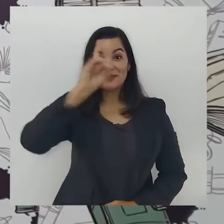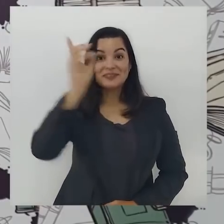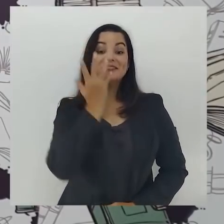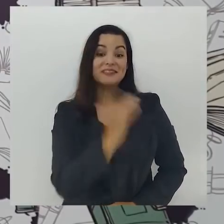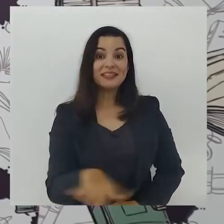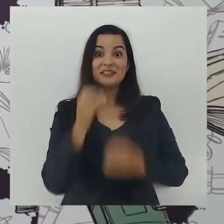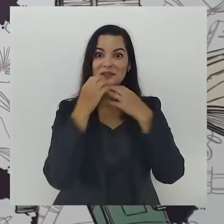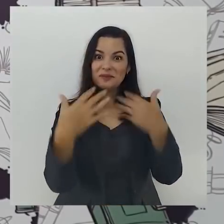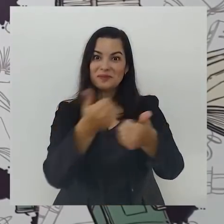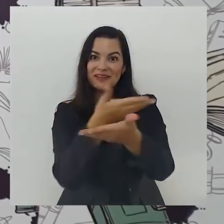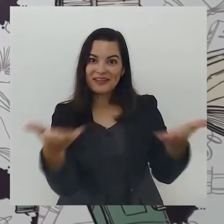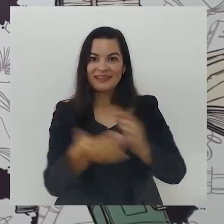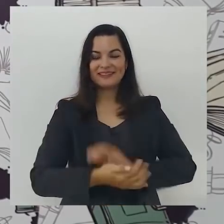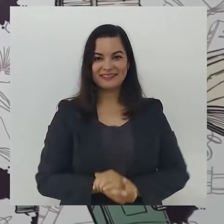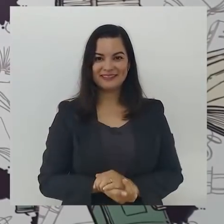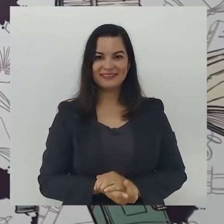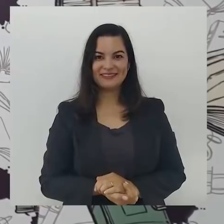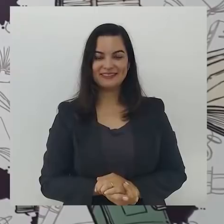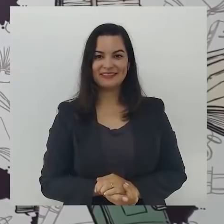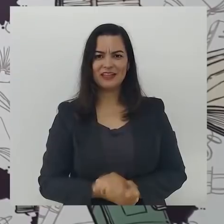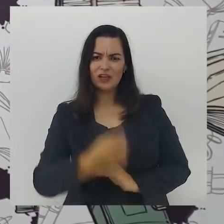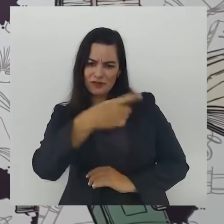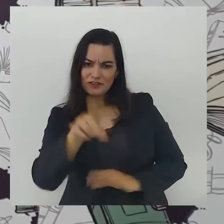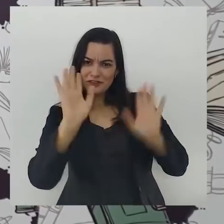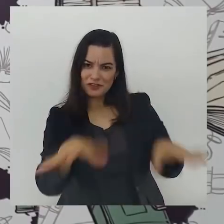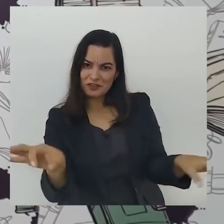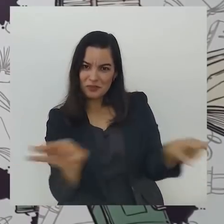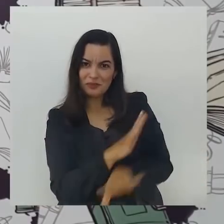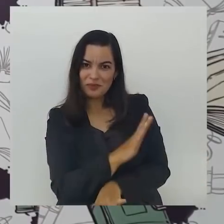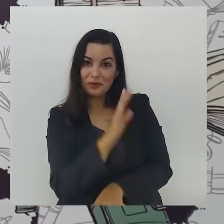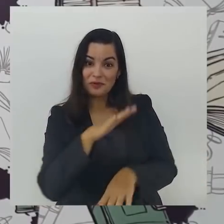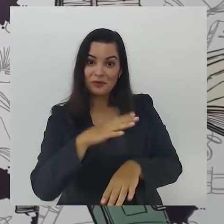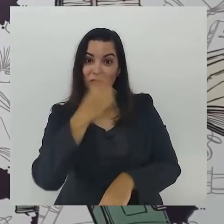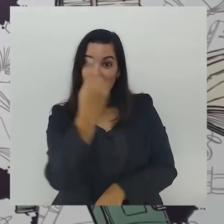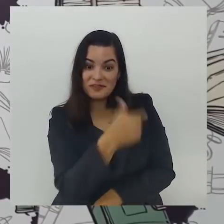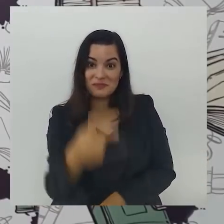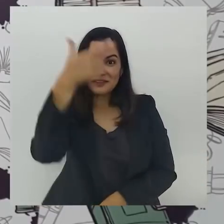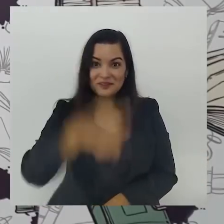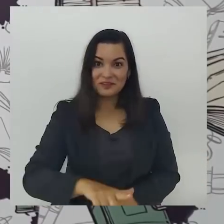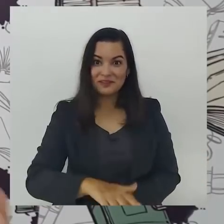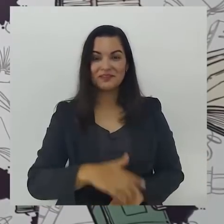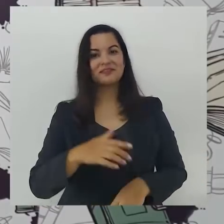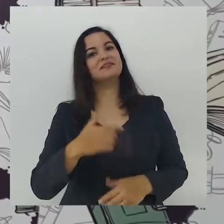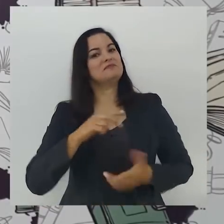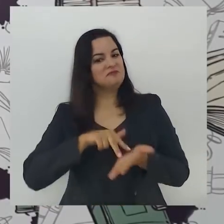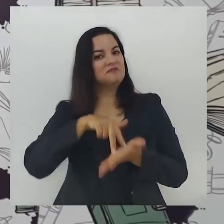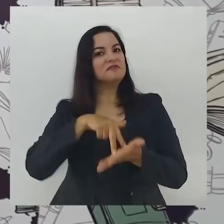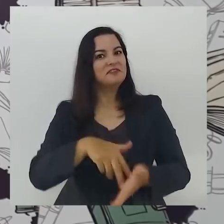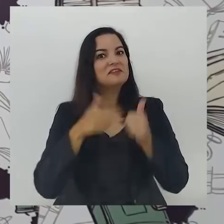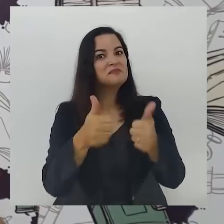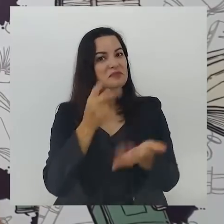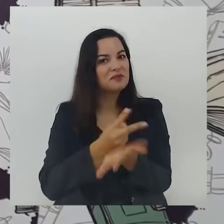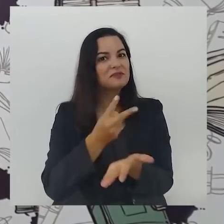Bom dia, crianças! Tudo bem com vocês? Preparados para mais uma semana? Então fiquem